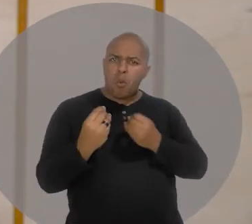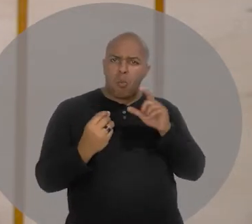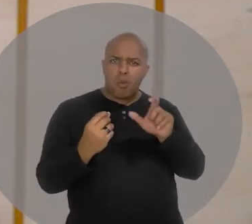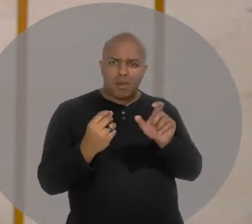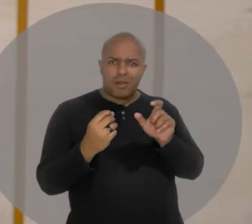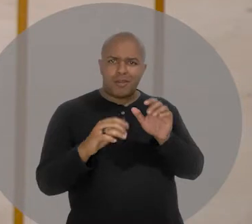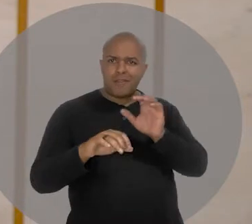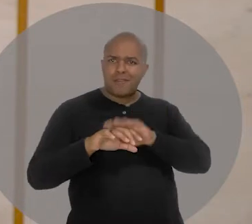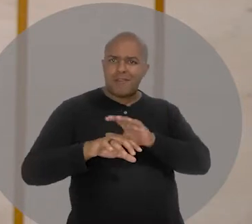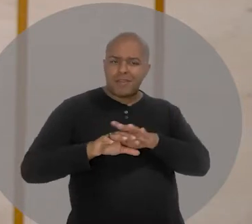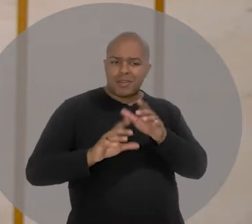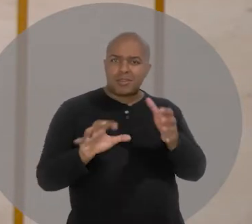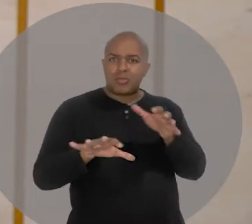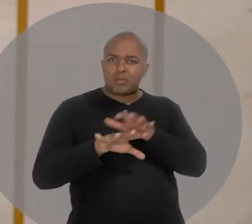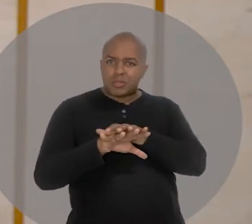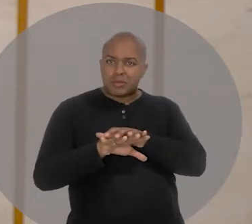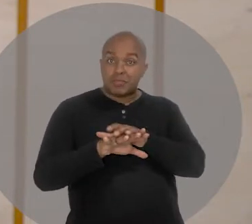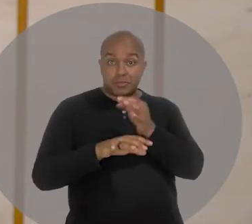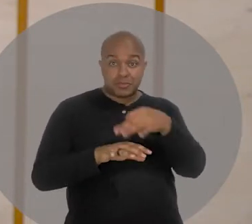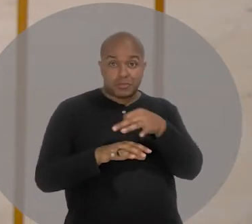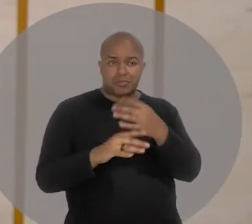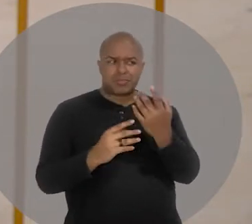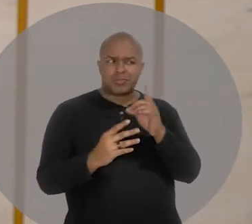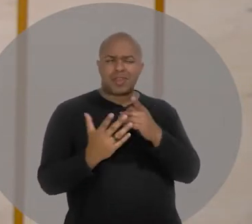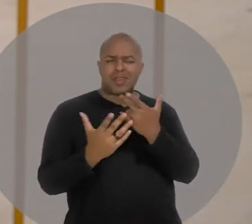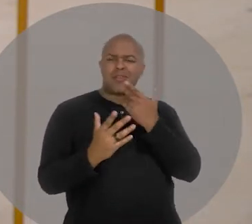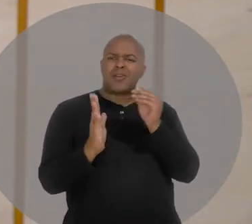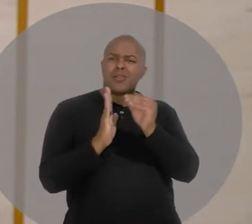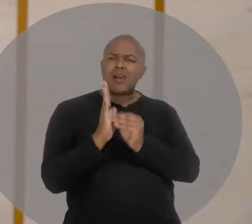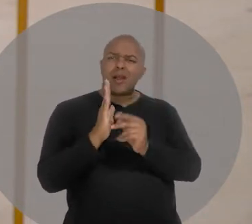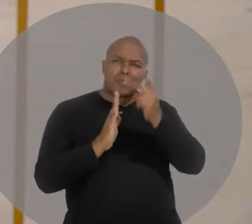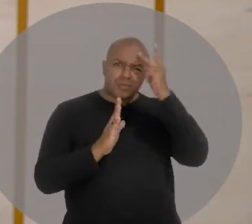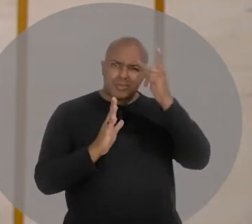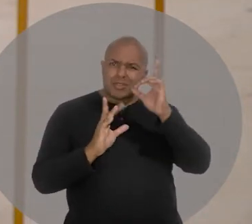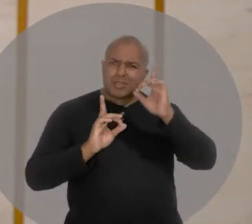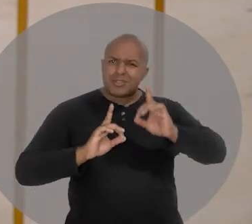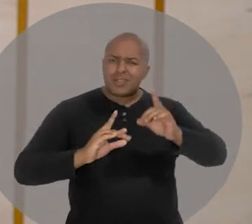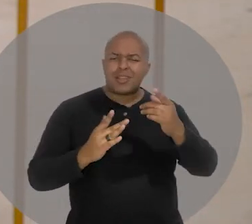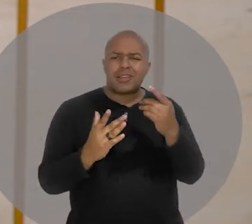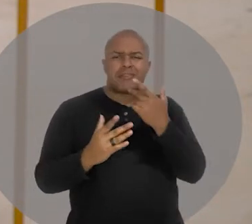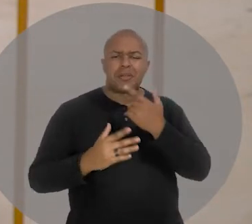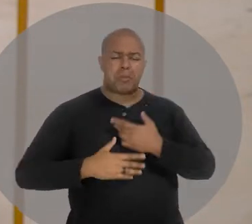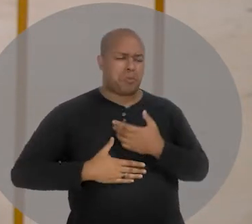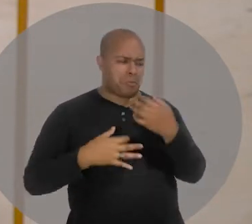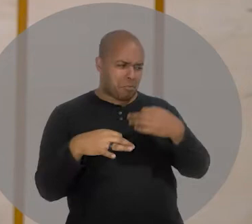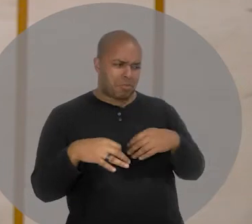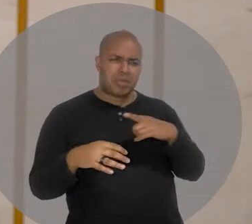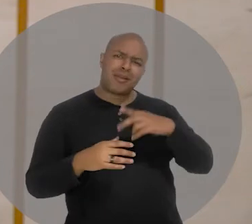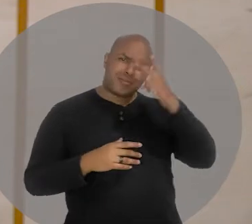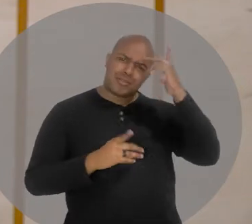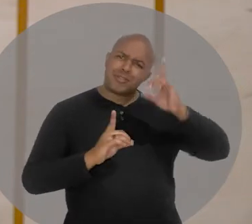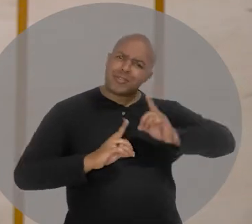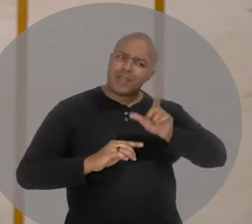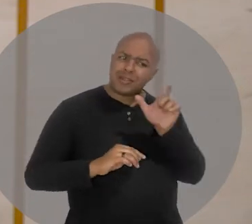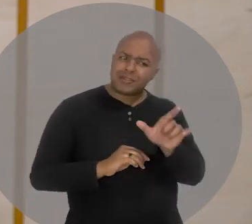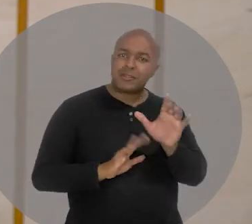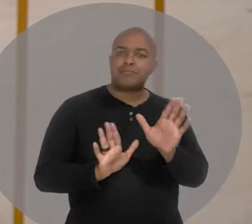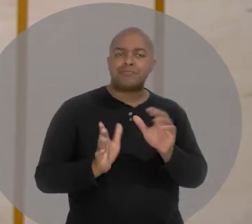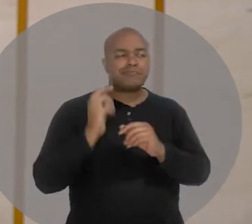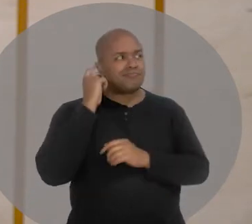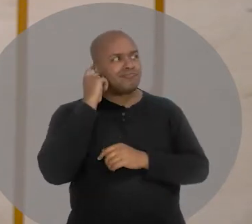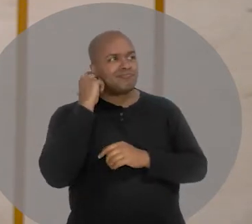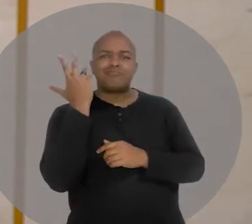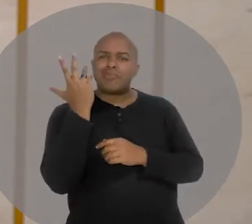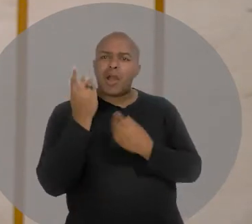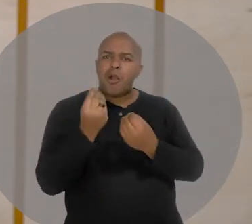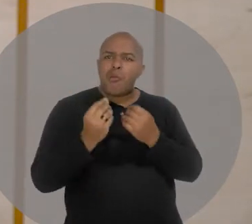feita essa inclusão, né? Não adianta eu colocar uma pessoa com deficiência e falar, pronto, temos uma pessoa com deficiência aqui. Mas como que